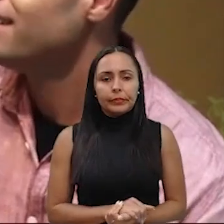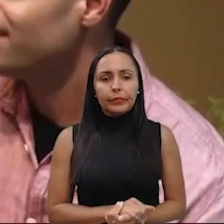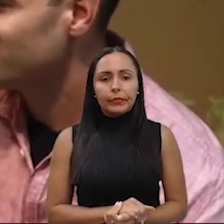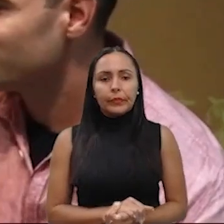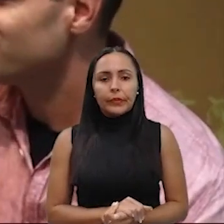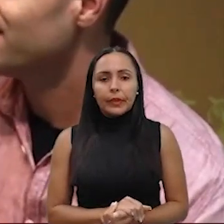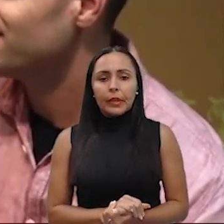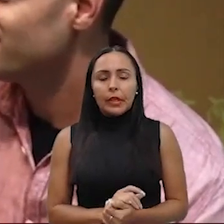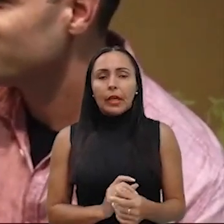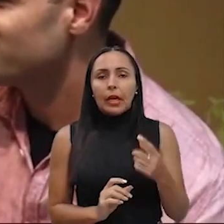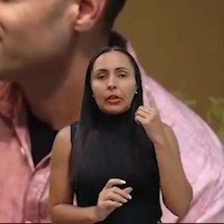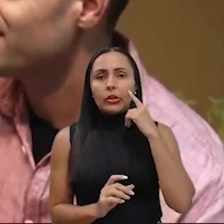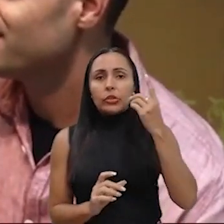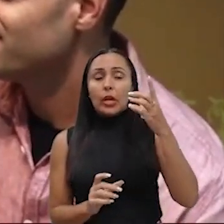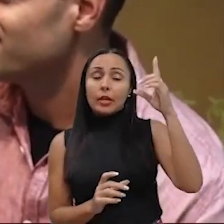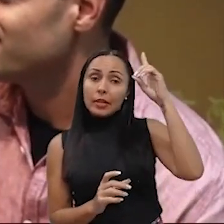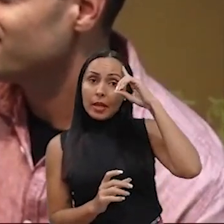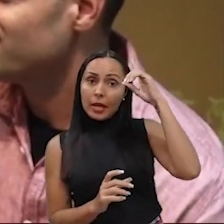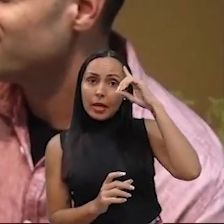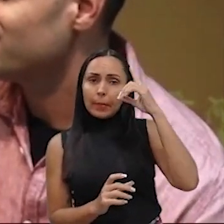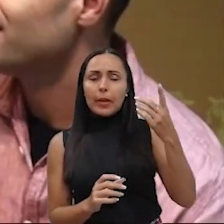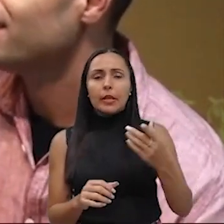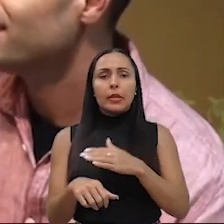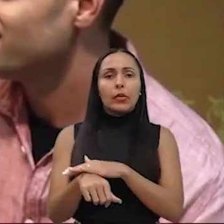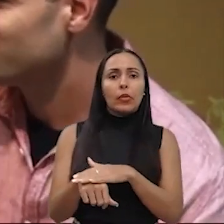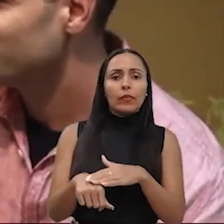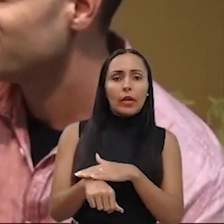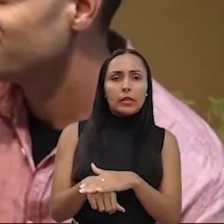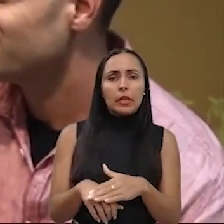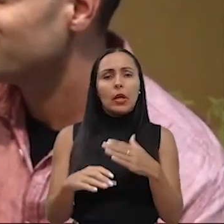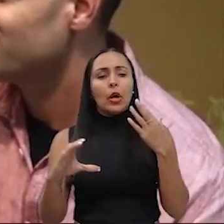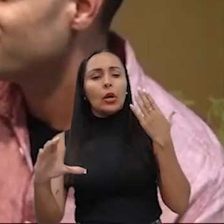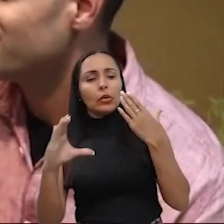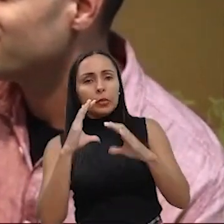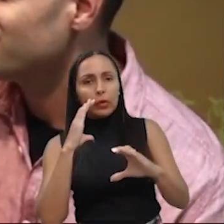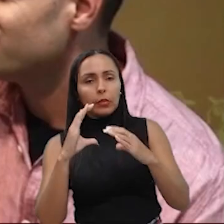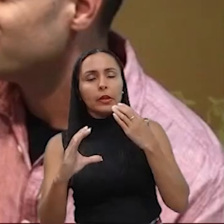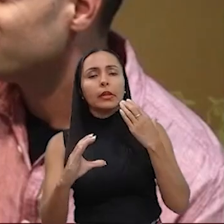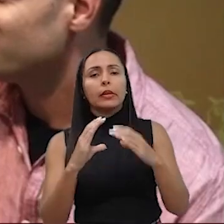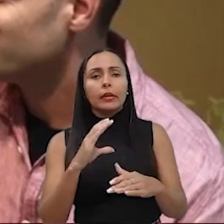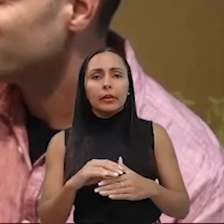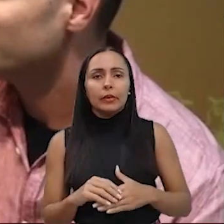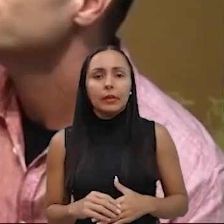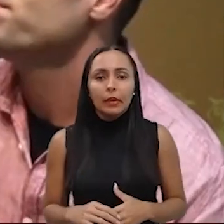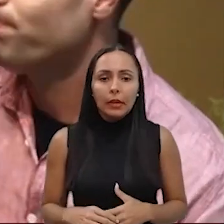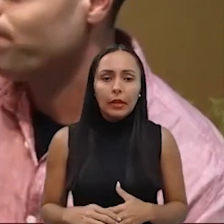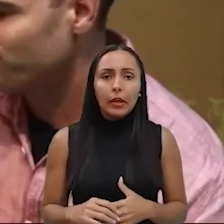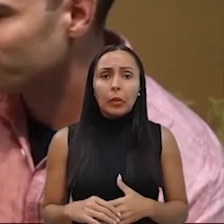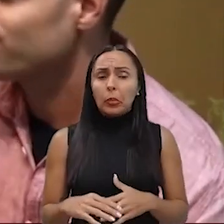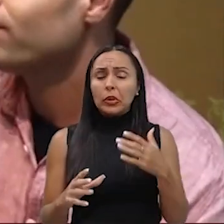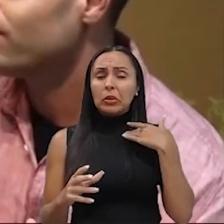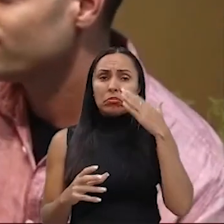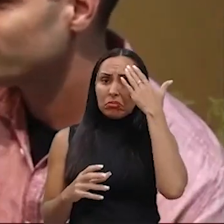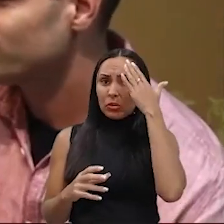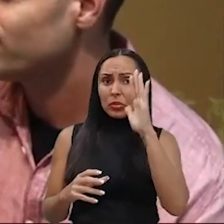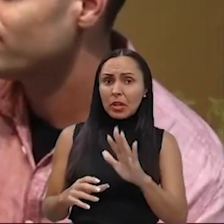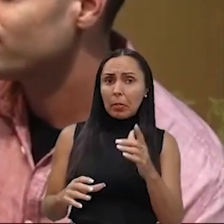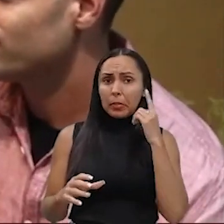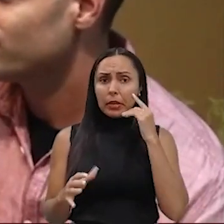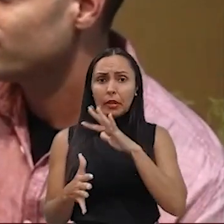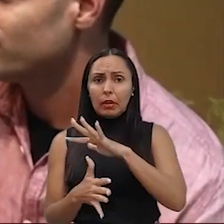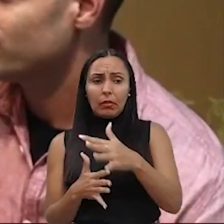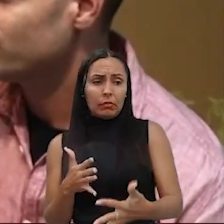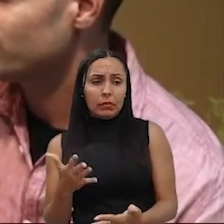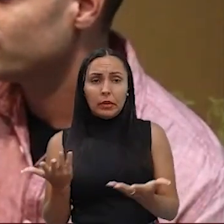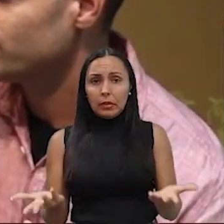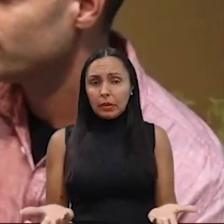estar diariamente conversando e me comunicando, e isso me incomodou, porque eu não sabia, né, a língua de sinais.